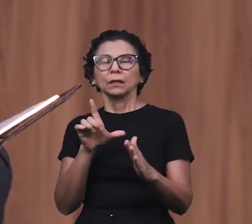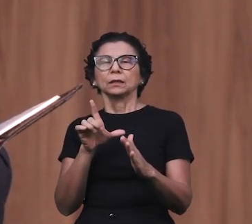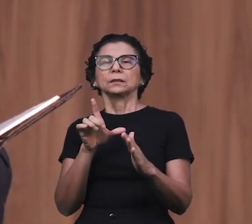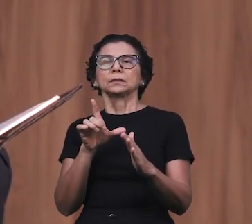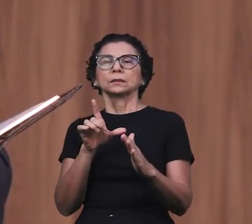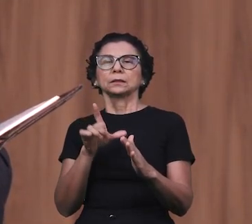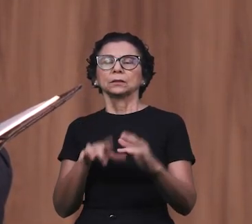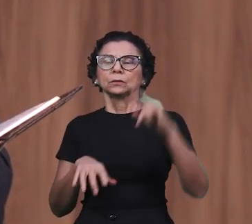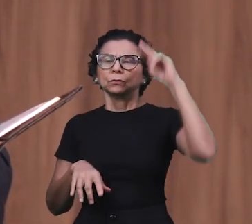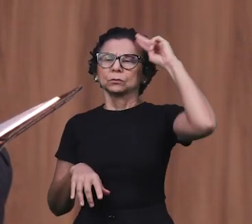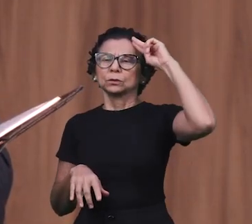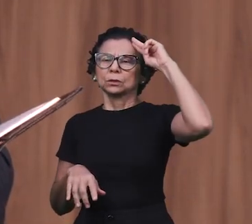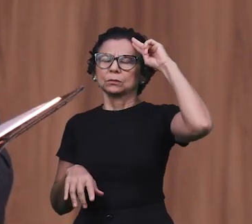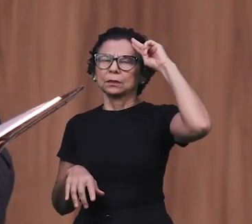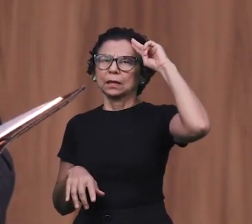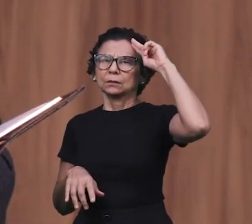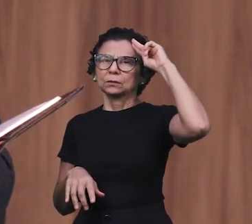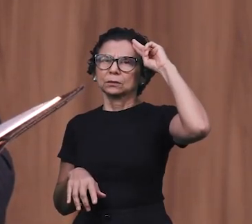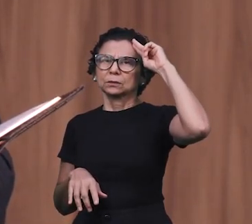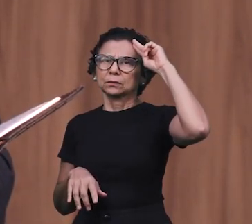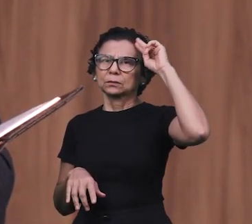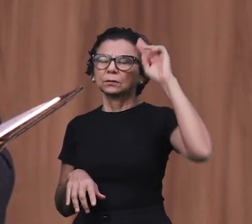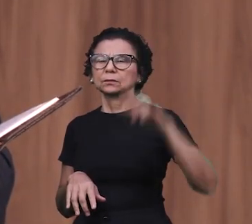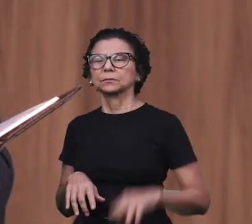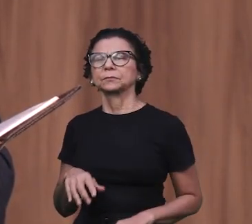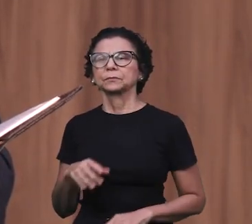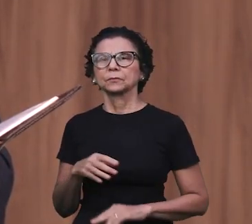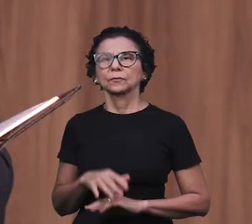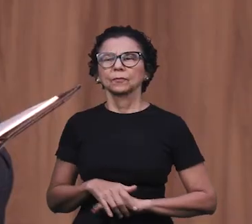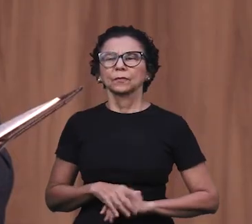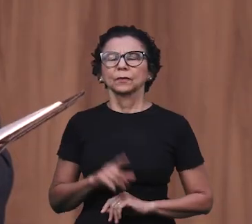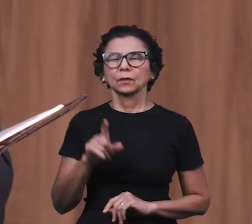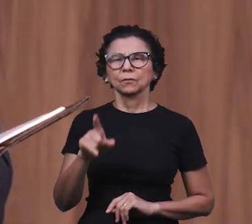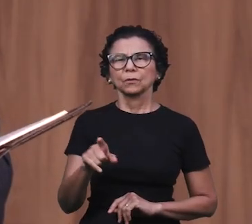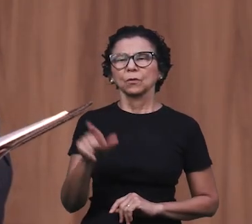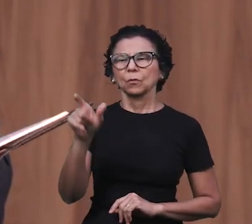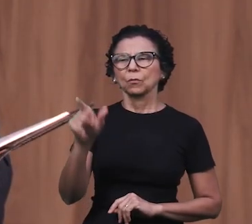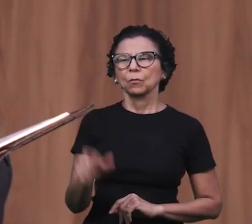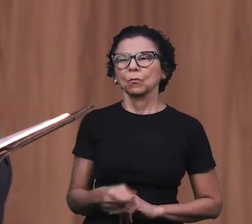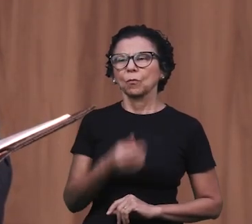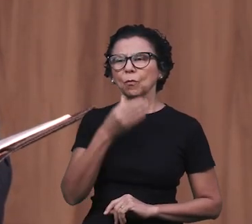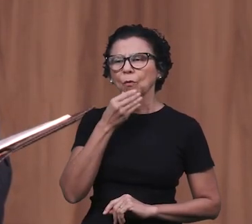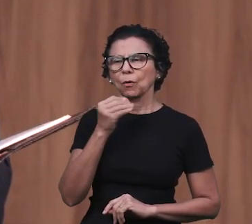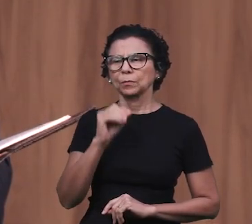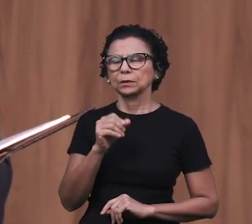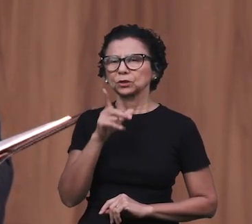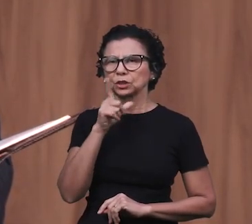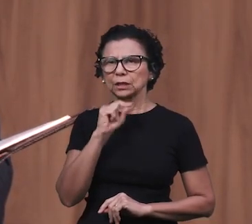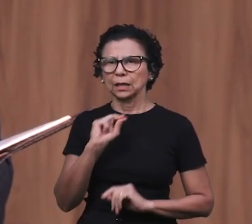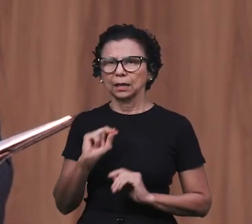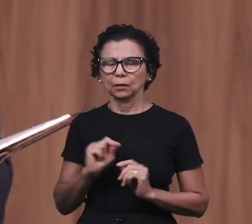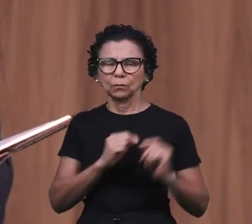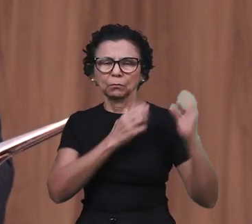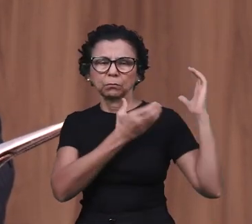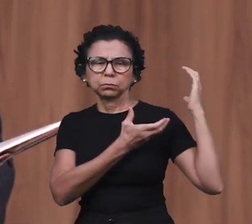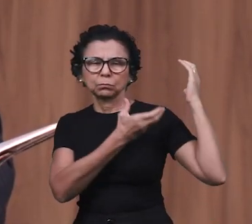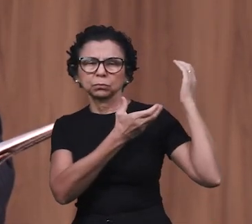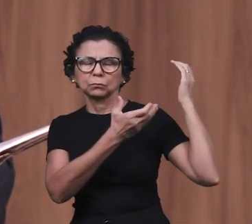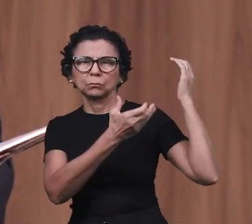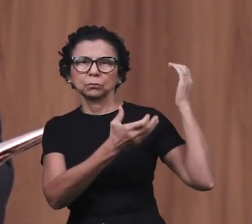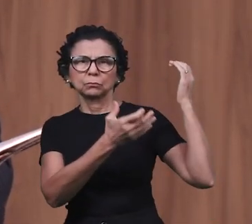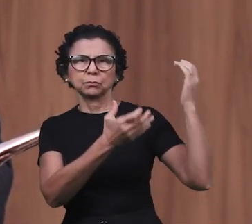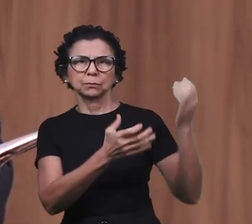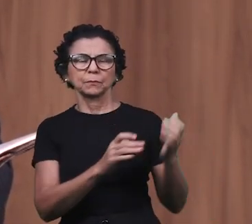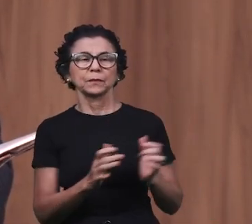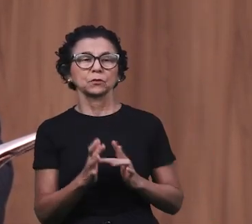soldados interpelaram. Quando eles entraram na cidade, eles encontraram um varão que levava um cântaro de água. A ele segui. E